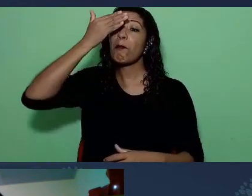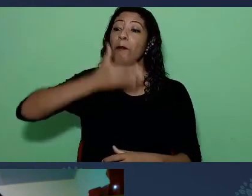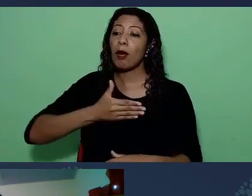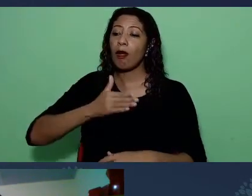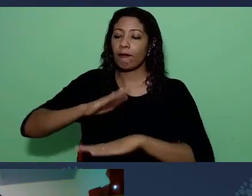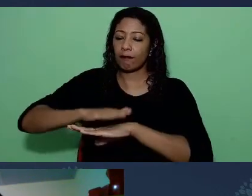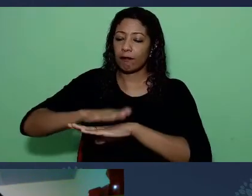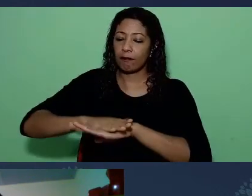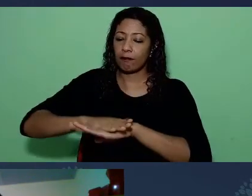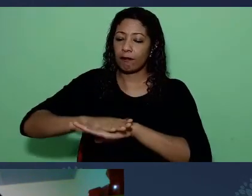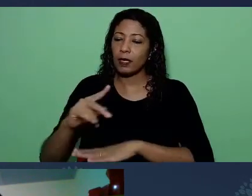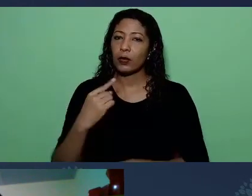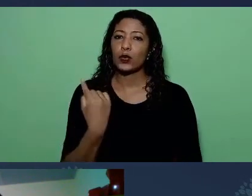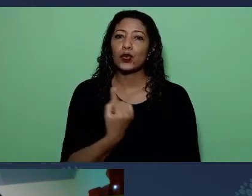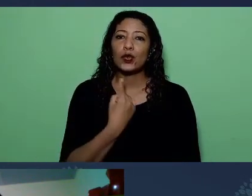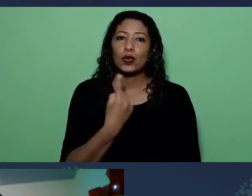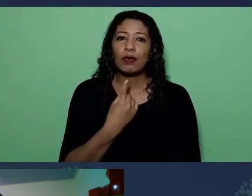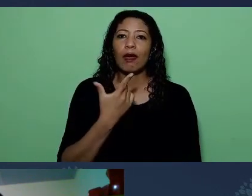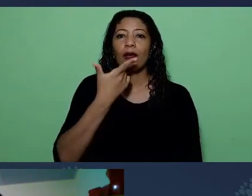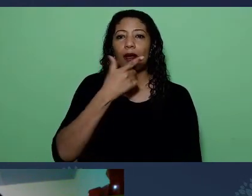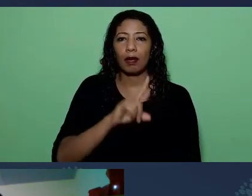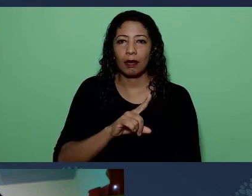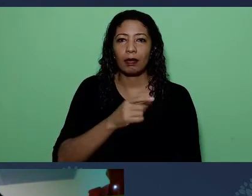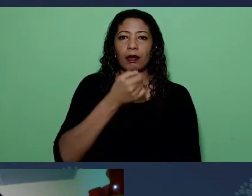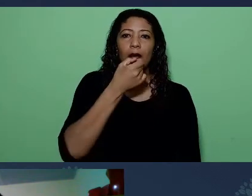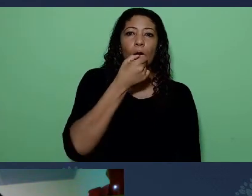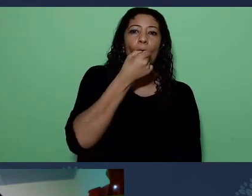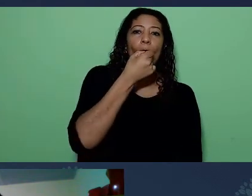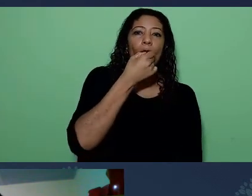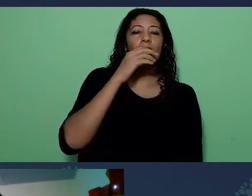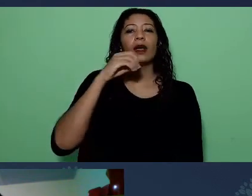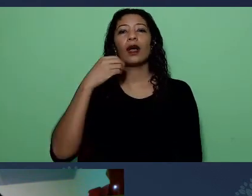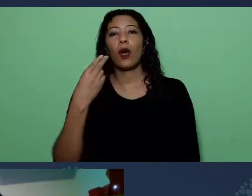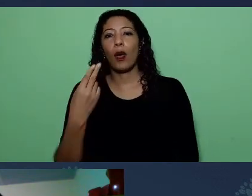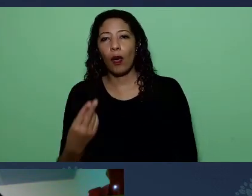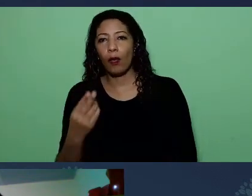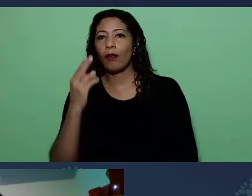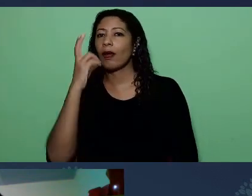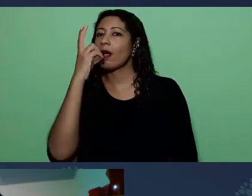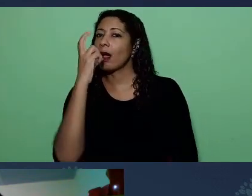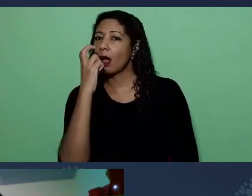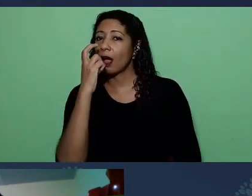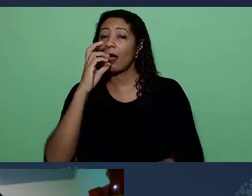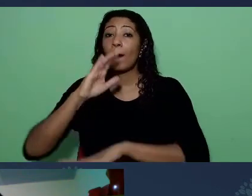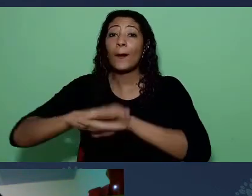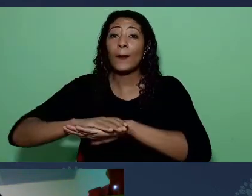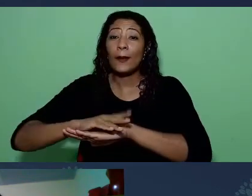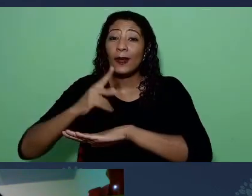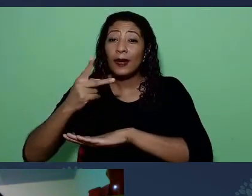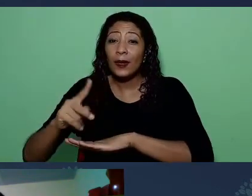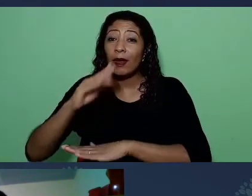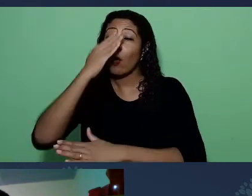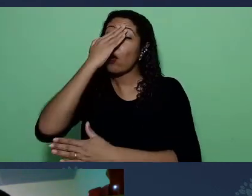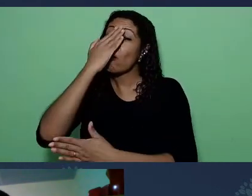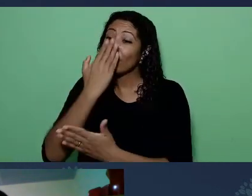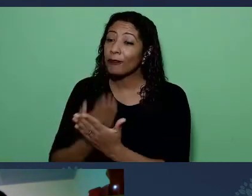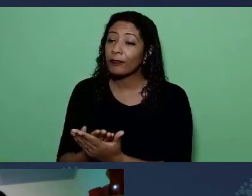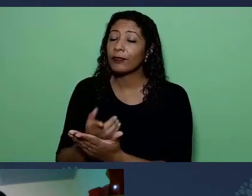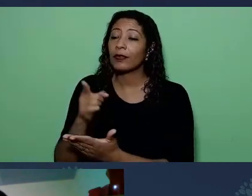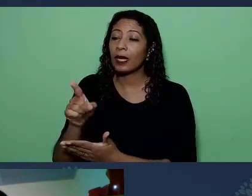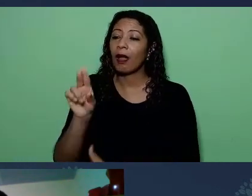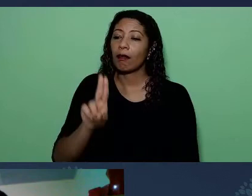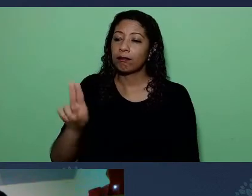seja o inalador de pó, ou seja o inalador pressurizado, com absoluta autonomia, confiabilidade e